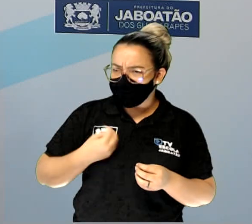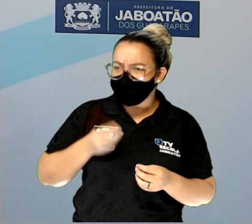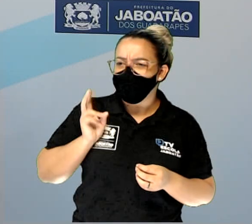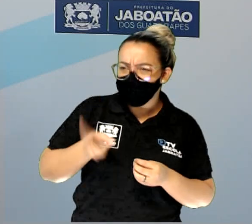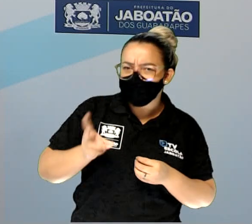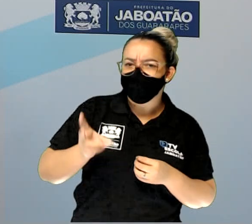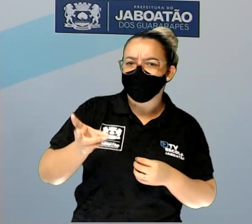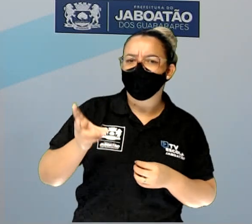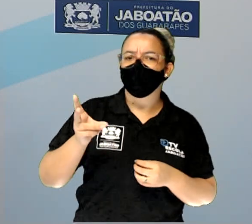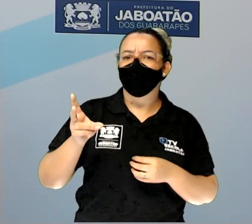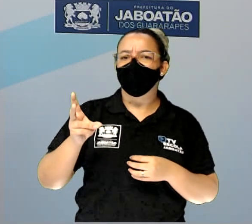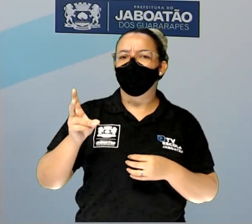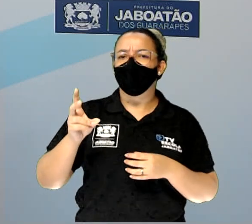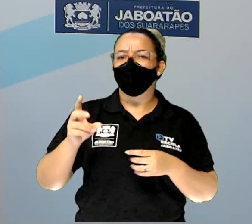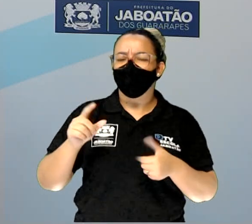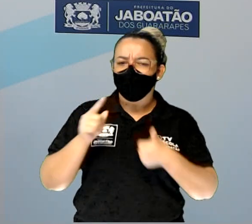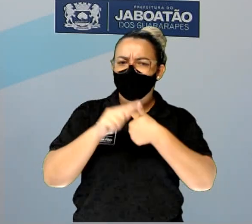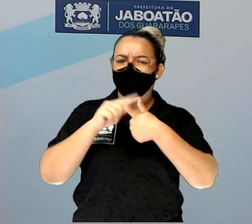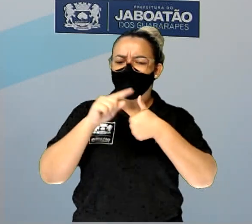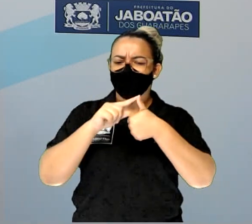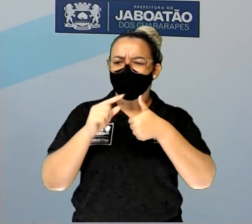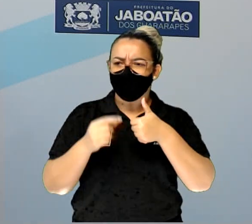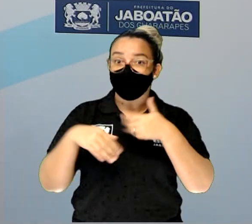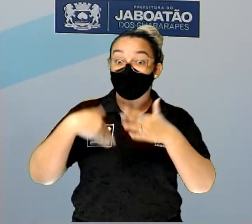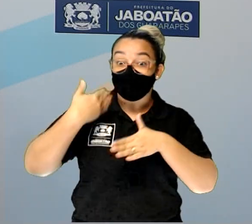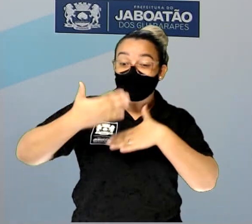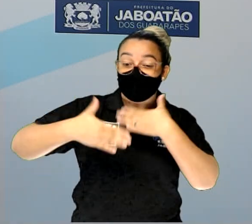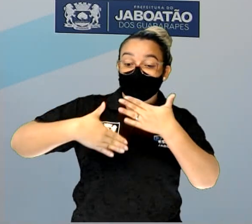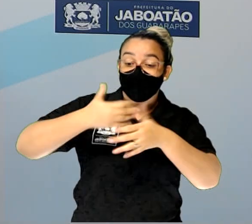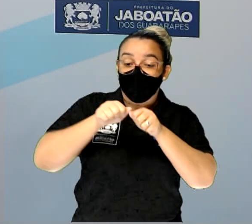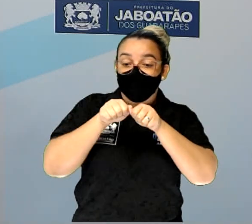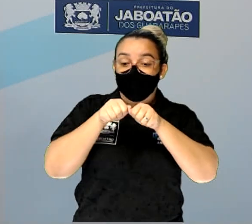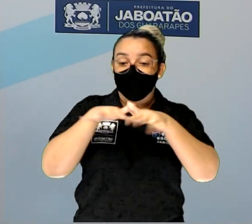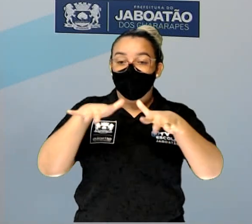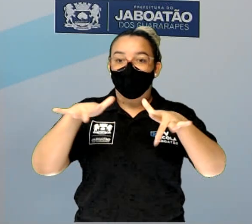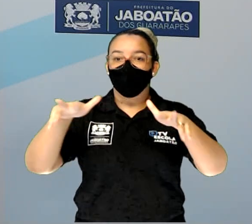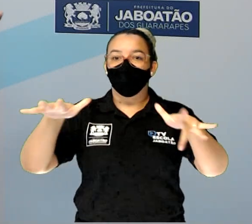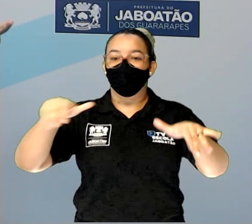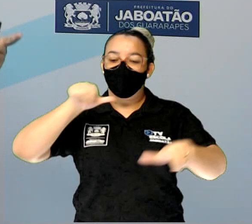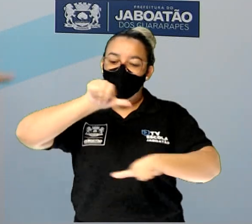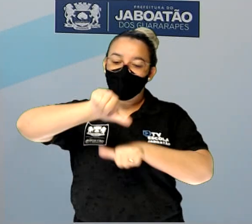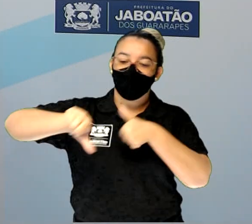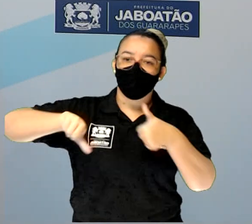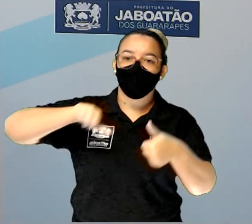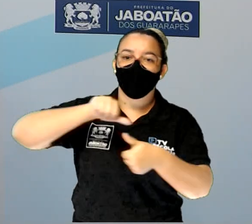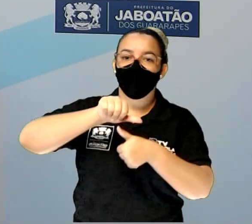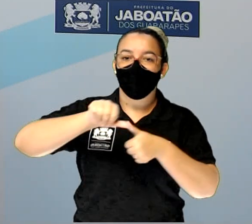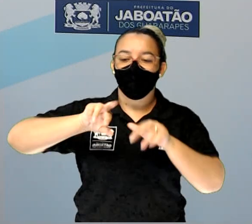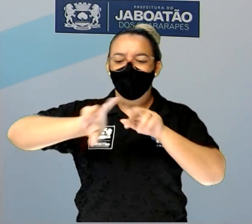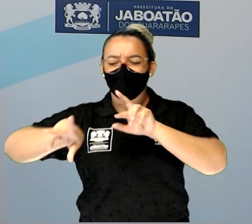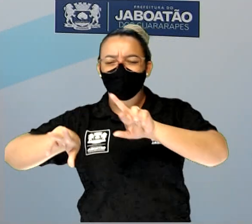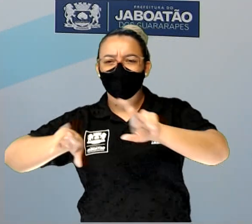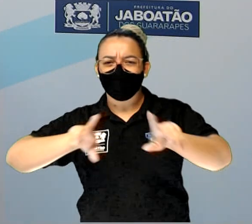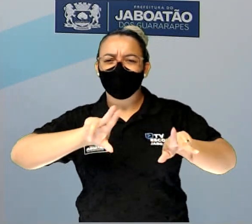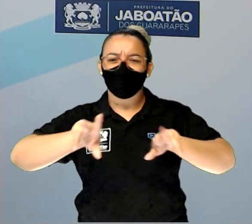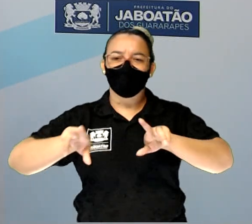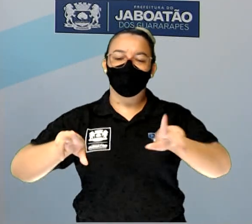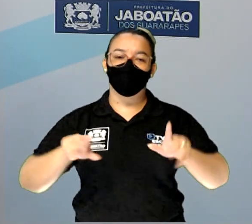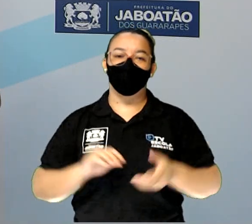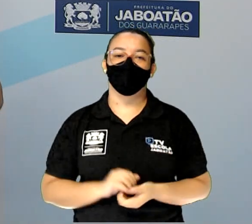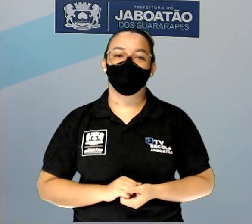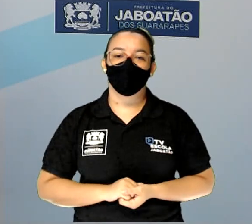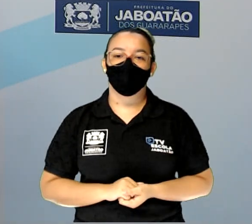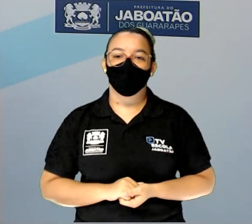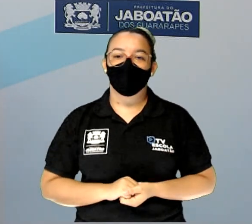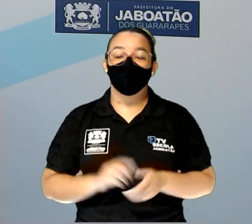de um organismo em comum primeiro e que depois foi se especializando e se transformando em várias espécies, certo?